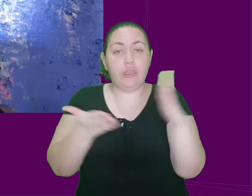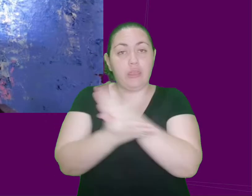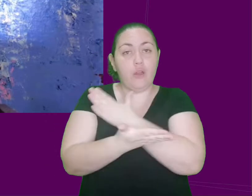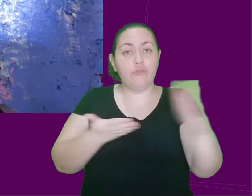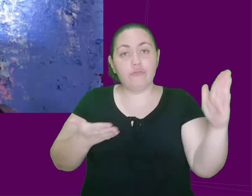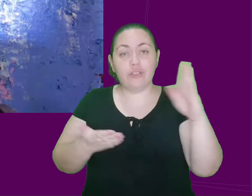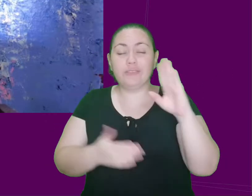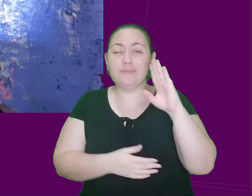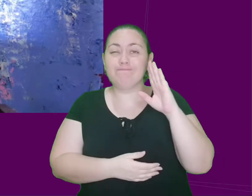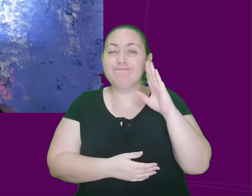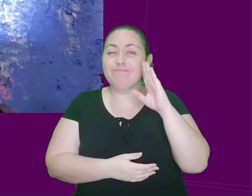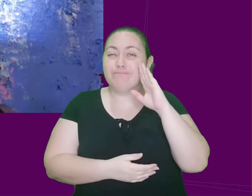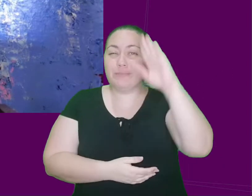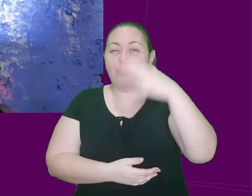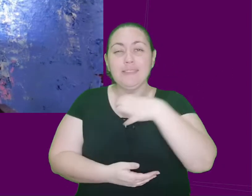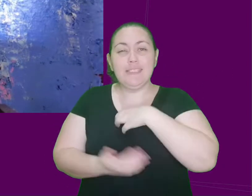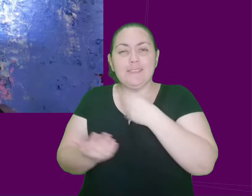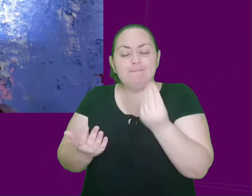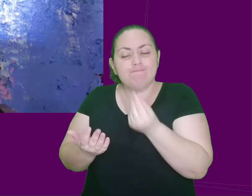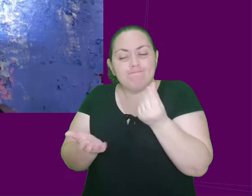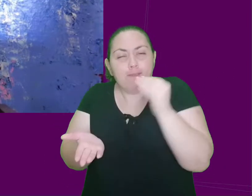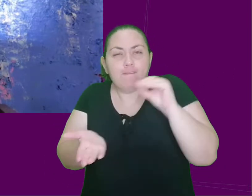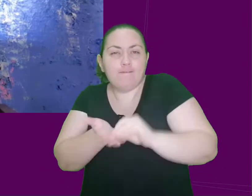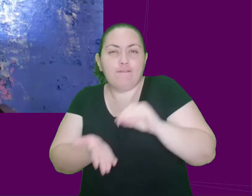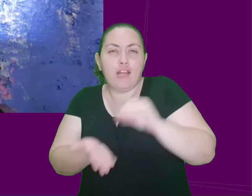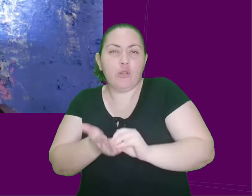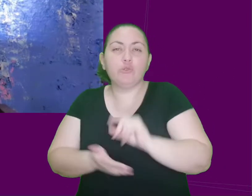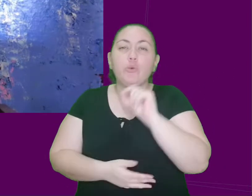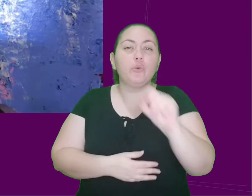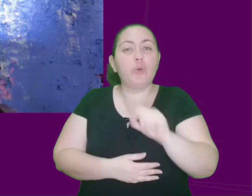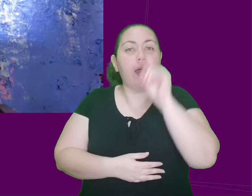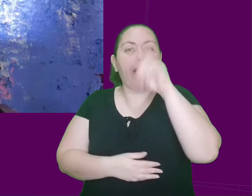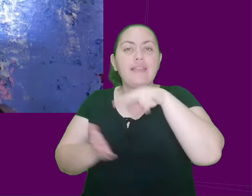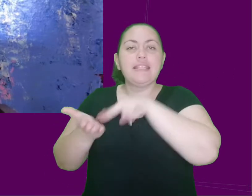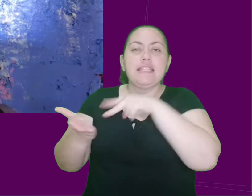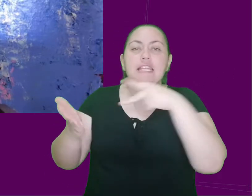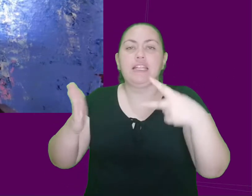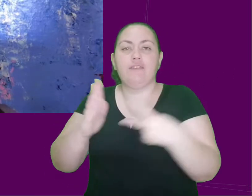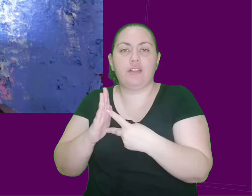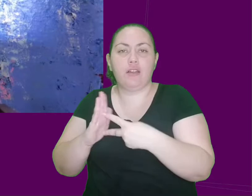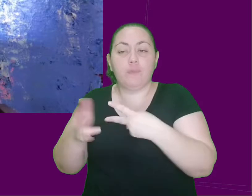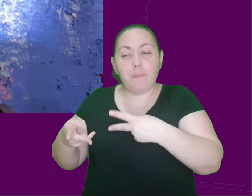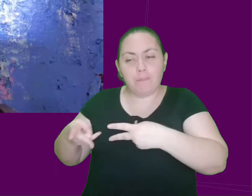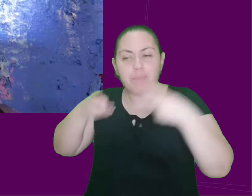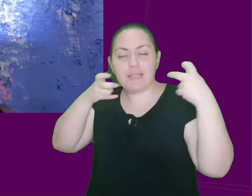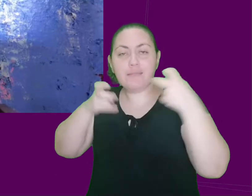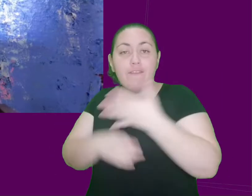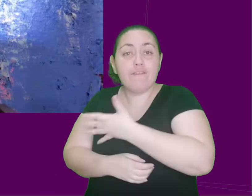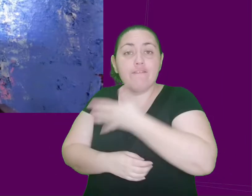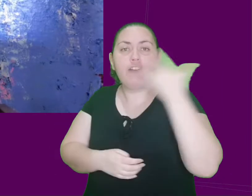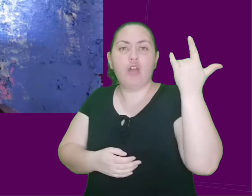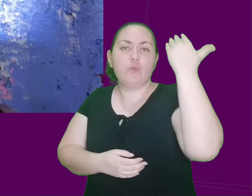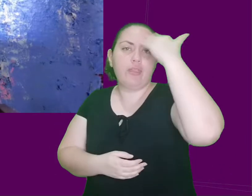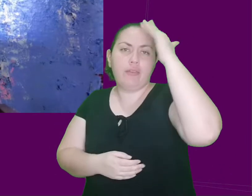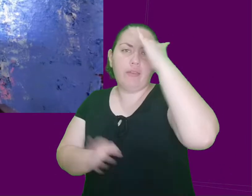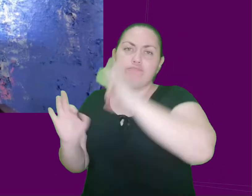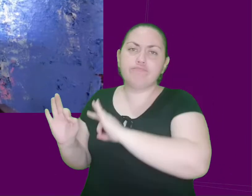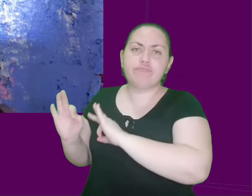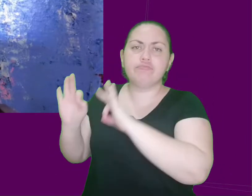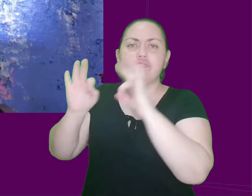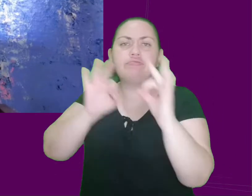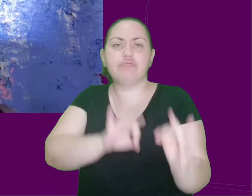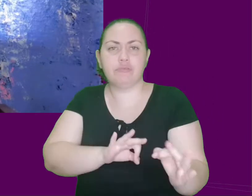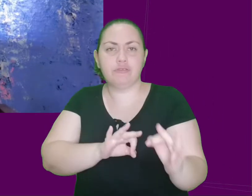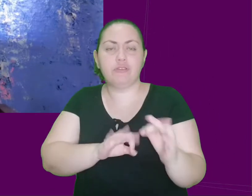disso, talvez o elemento faltante seja justamente um sentido aparente, de fácil percepção e